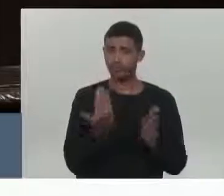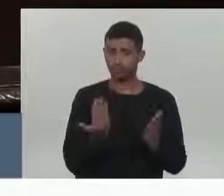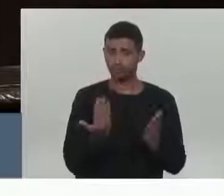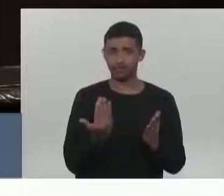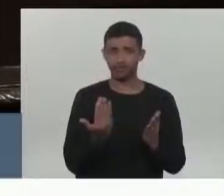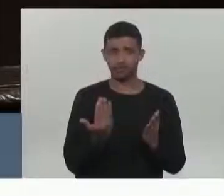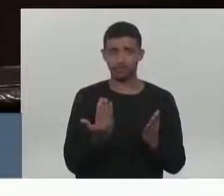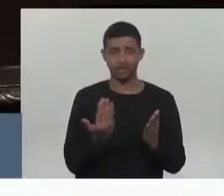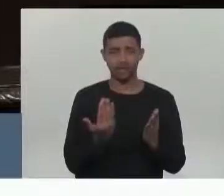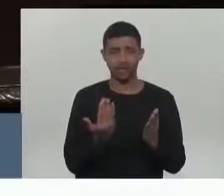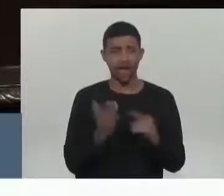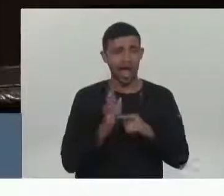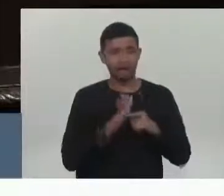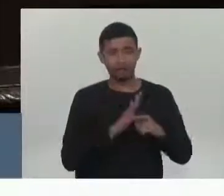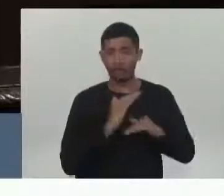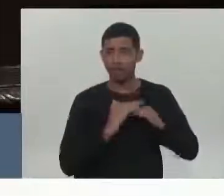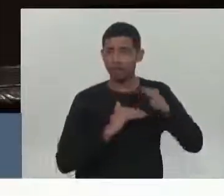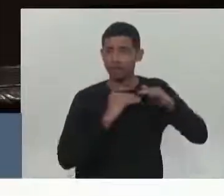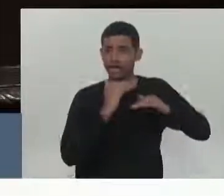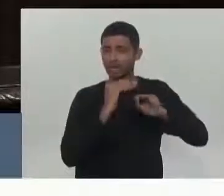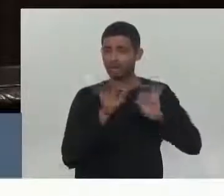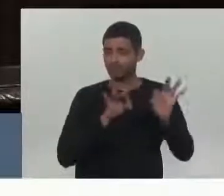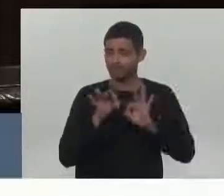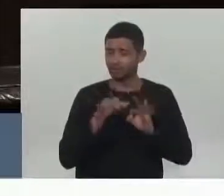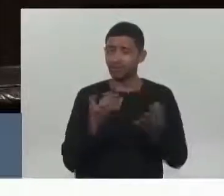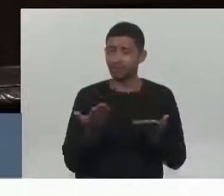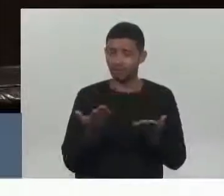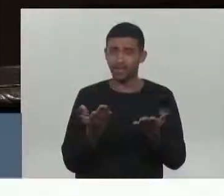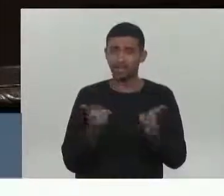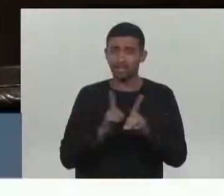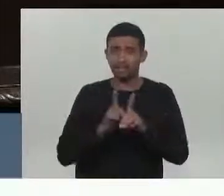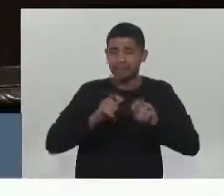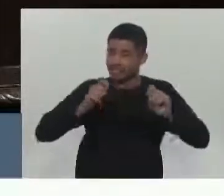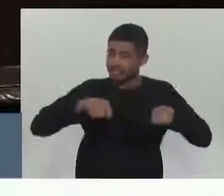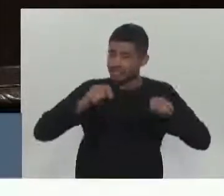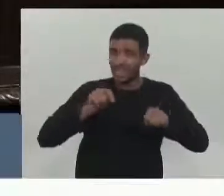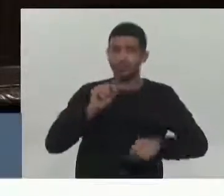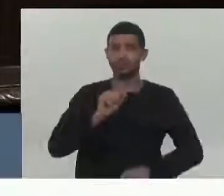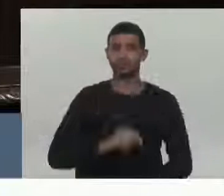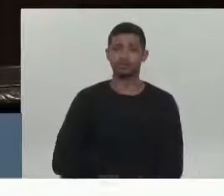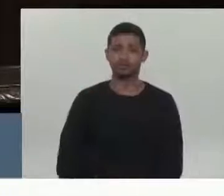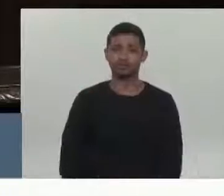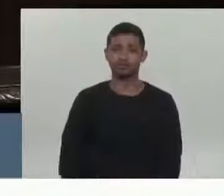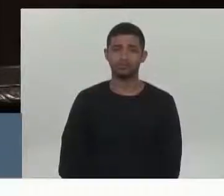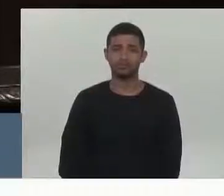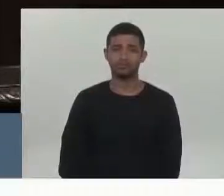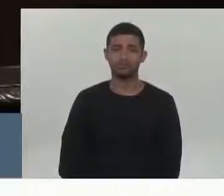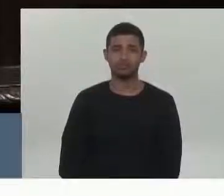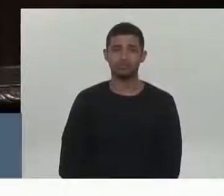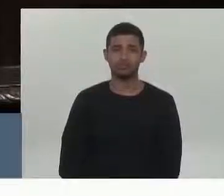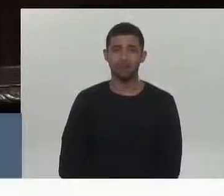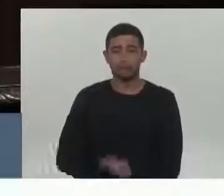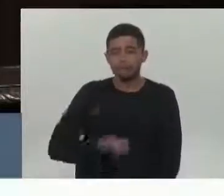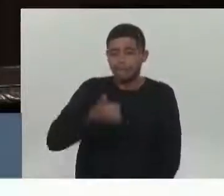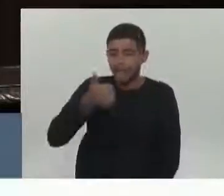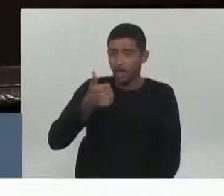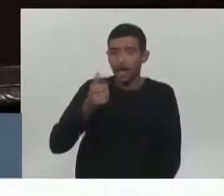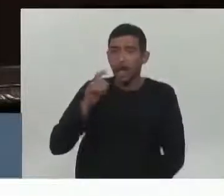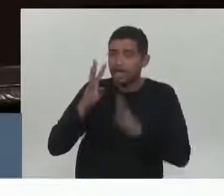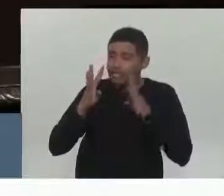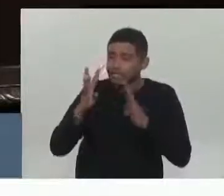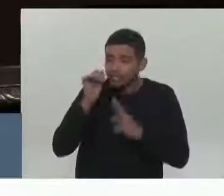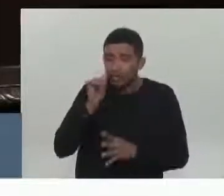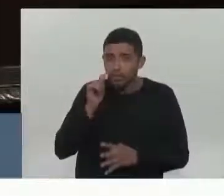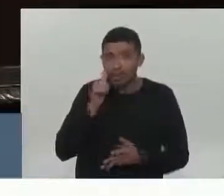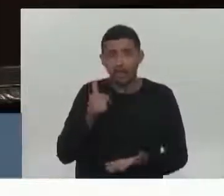reverencia o projeto e a grande possibilidade de dar mais atenção às mulheres. Essa é a prática